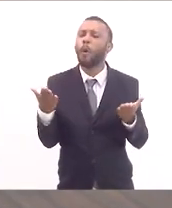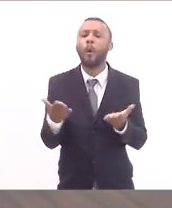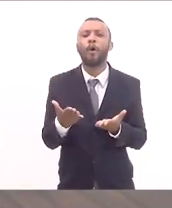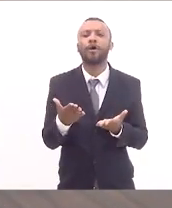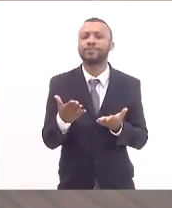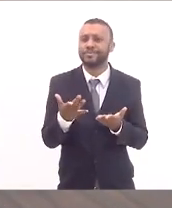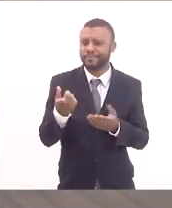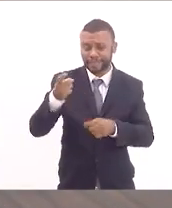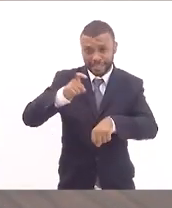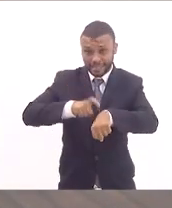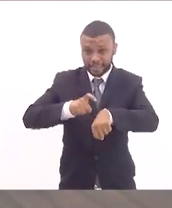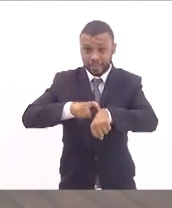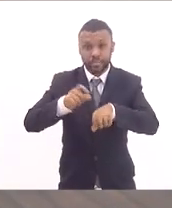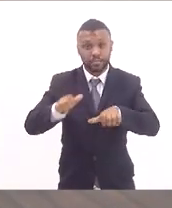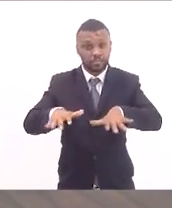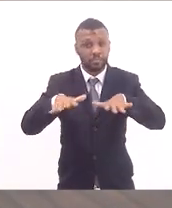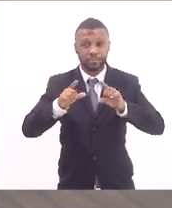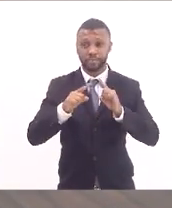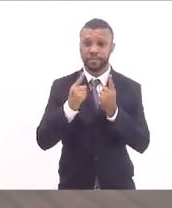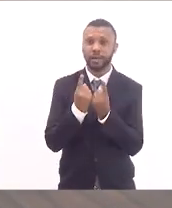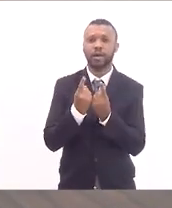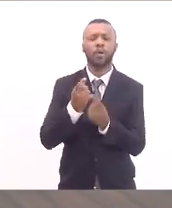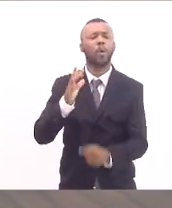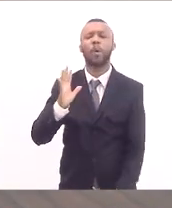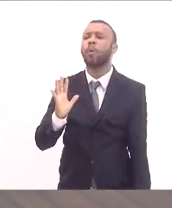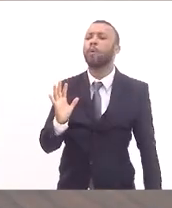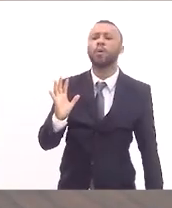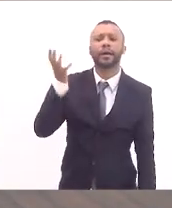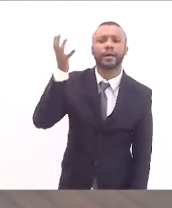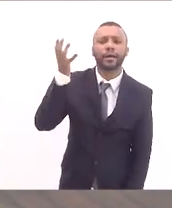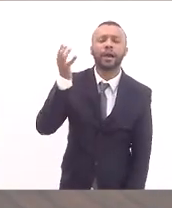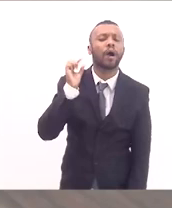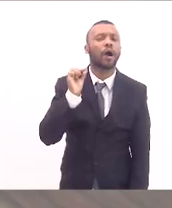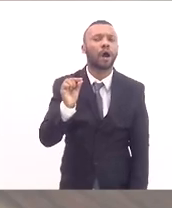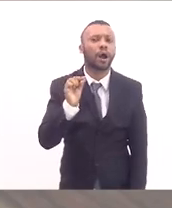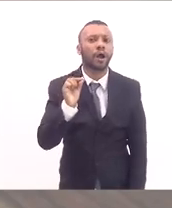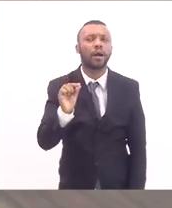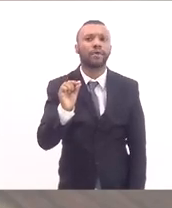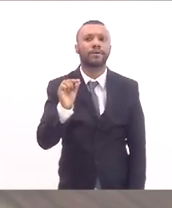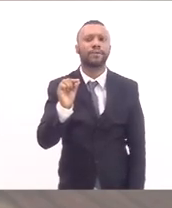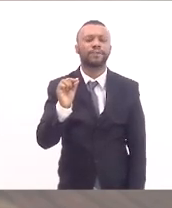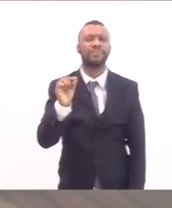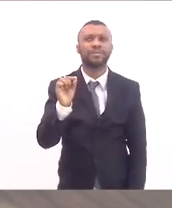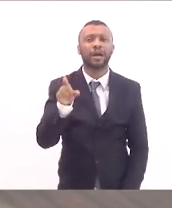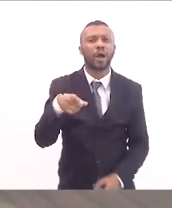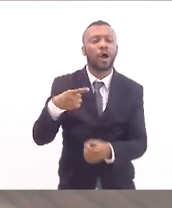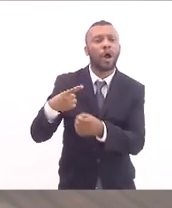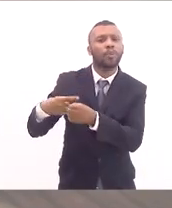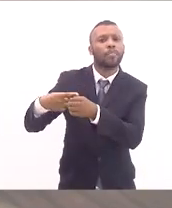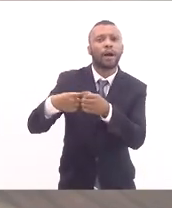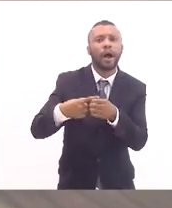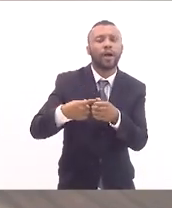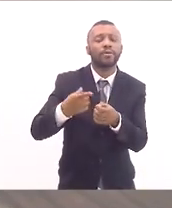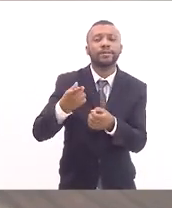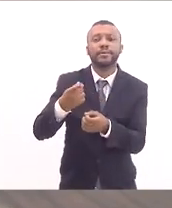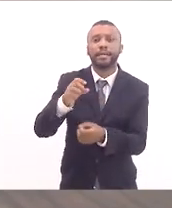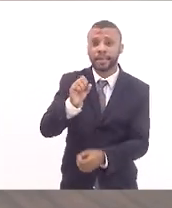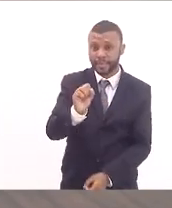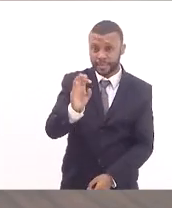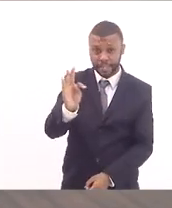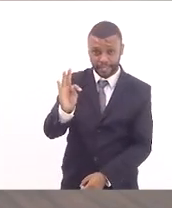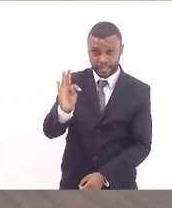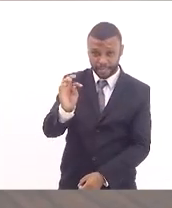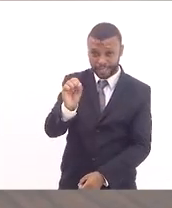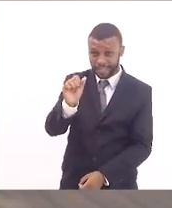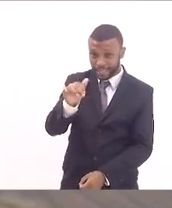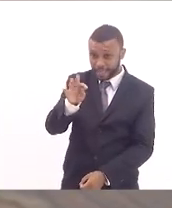sessão é um ocorrido na no bairro de Santa Teresa na sexta-feira